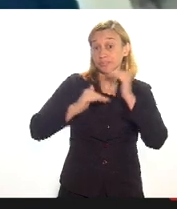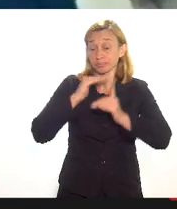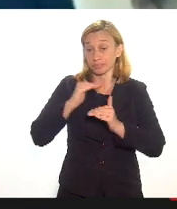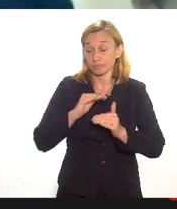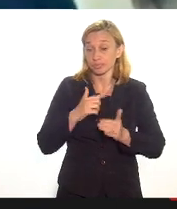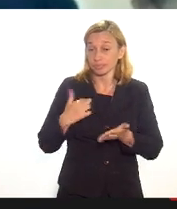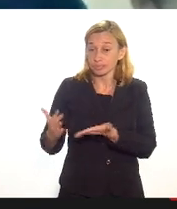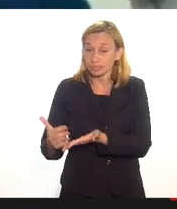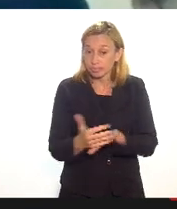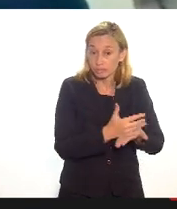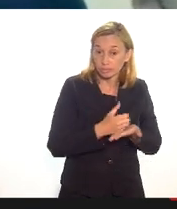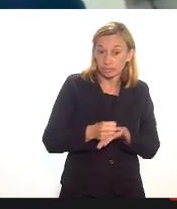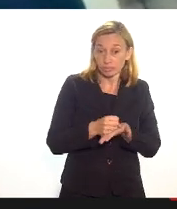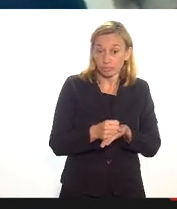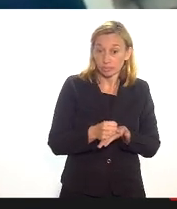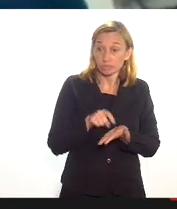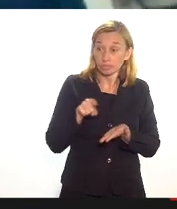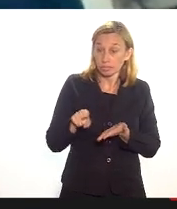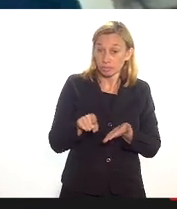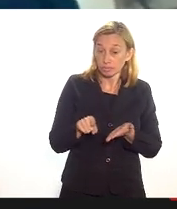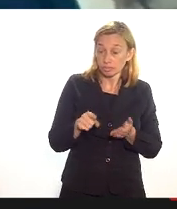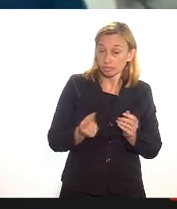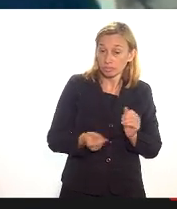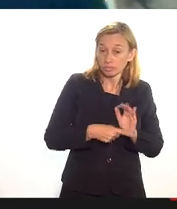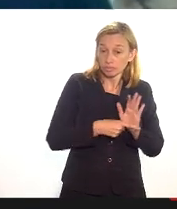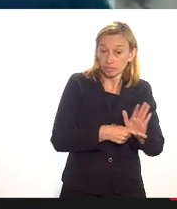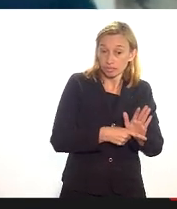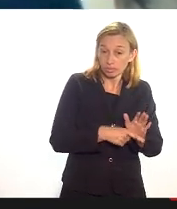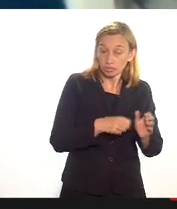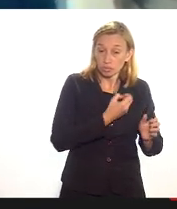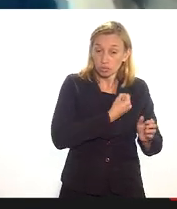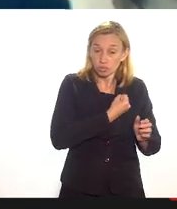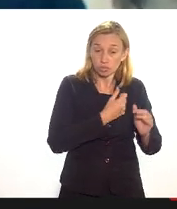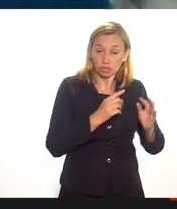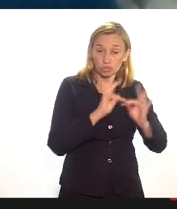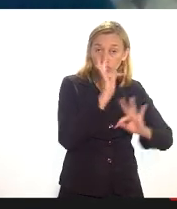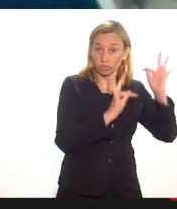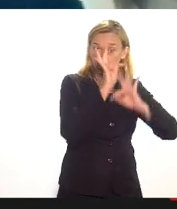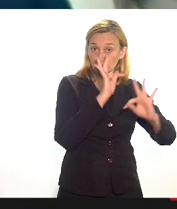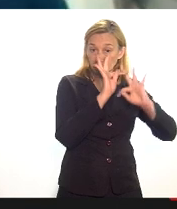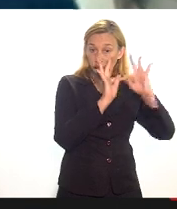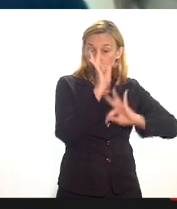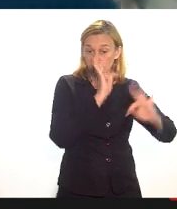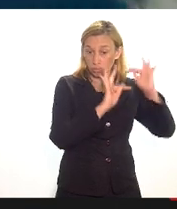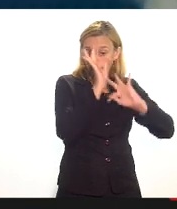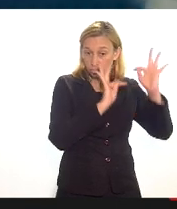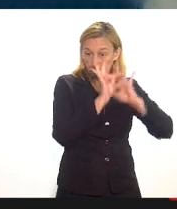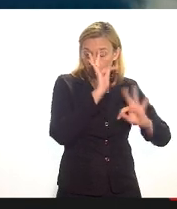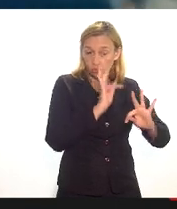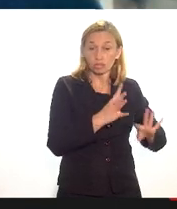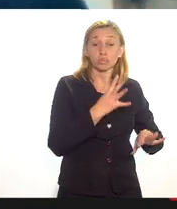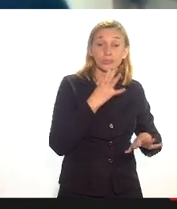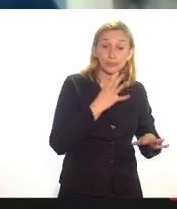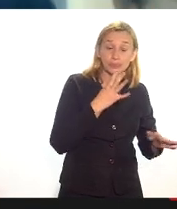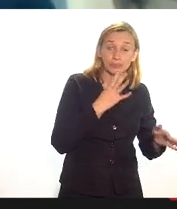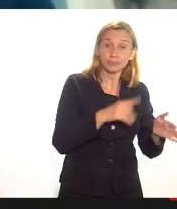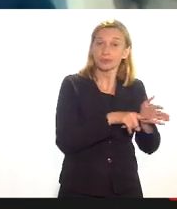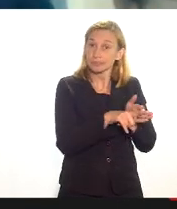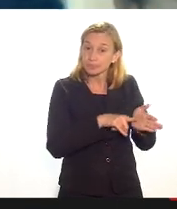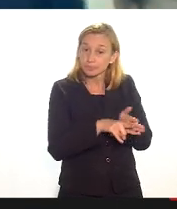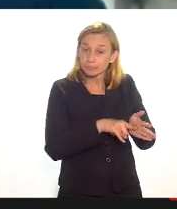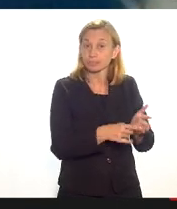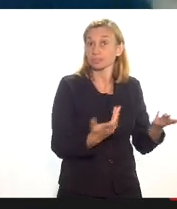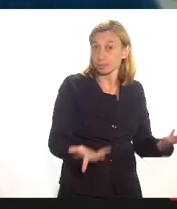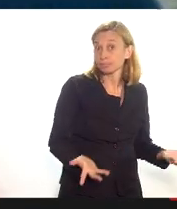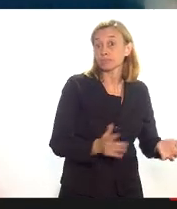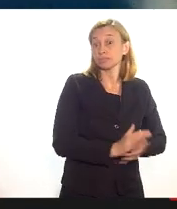arrecadação, buscar aquilo que envolve aumento de tecnologia, aumento de conhecimento, aumento de pesquisa,